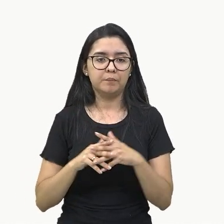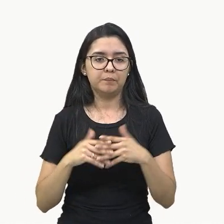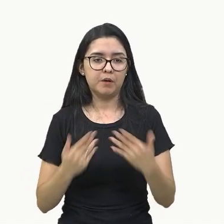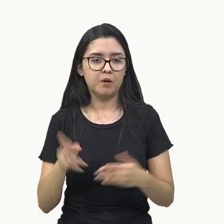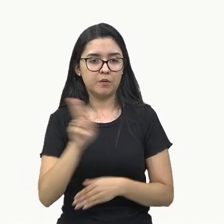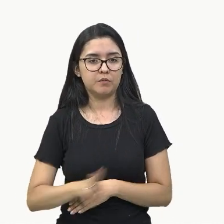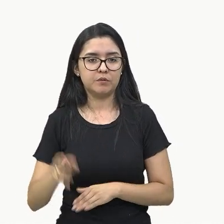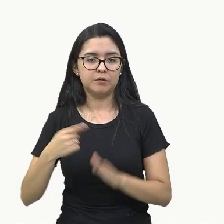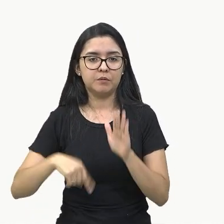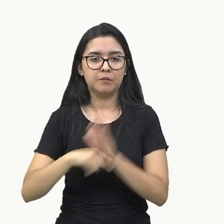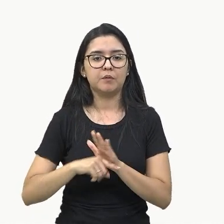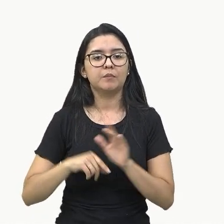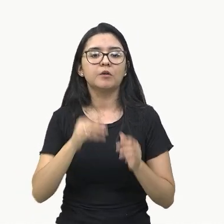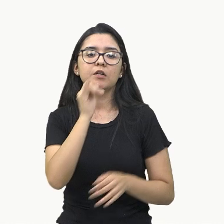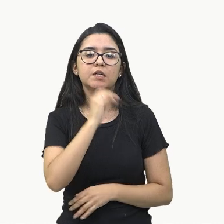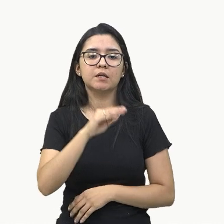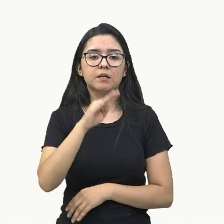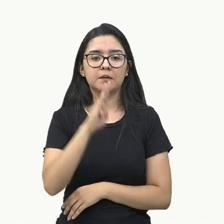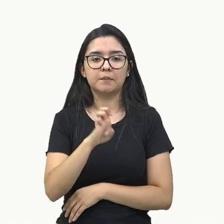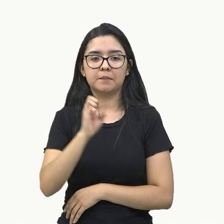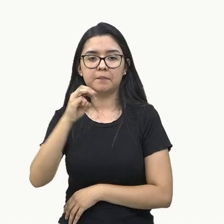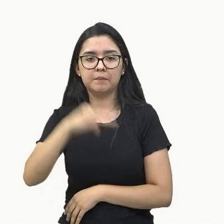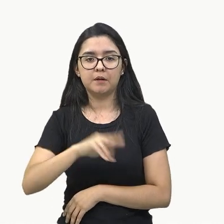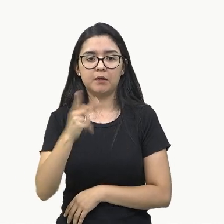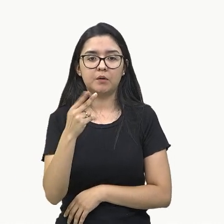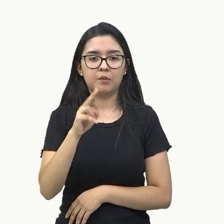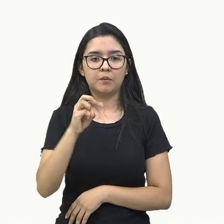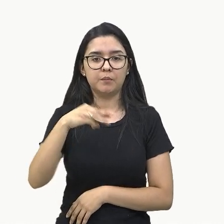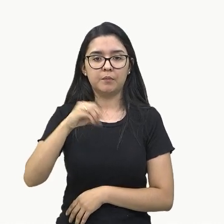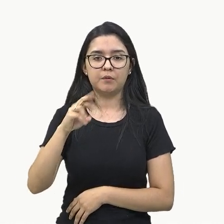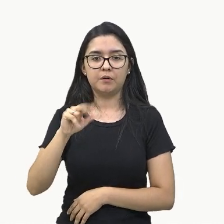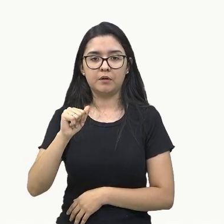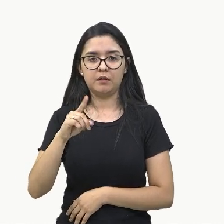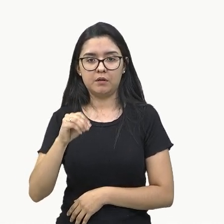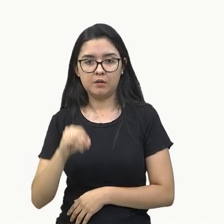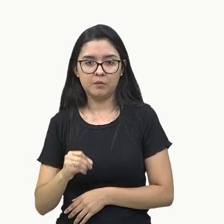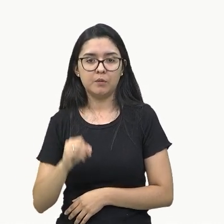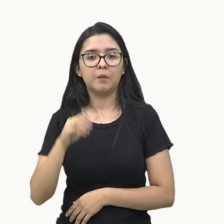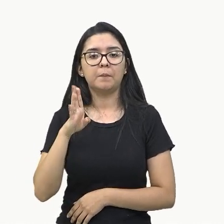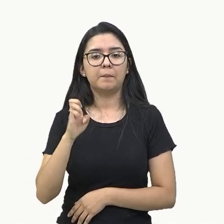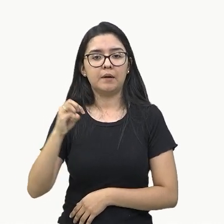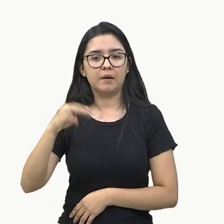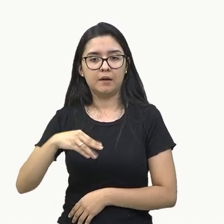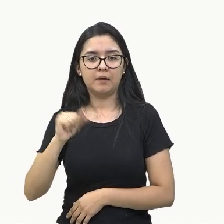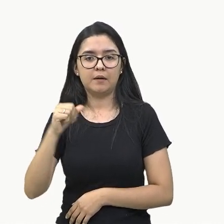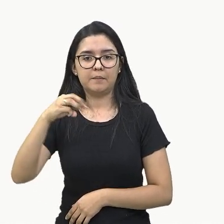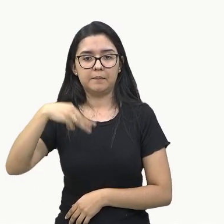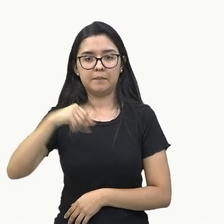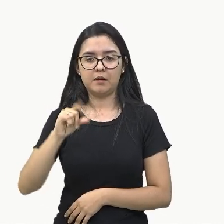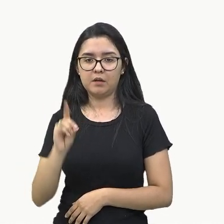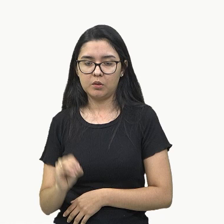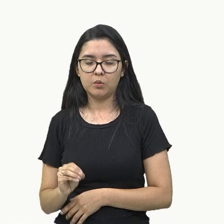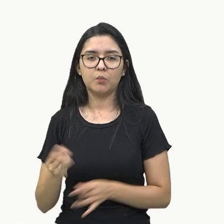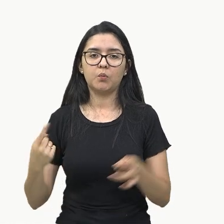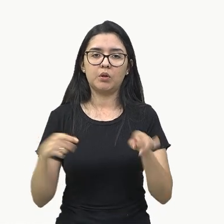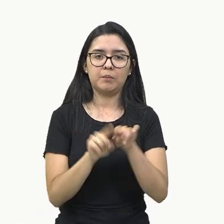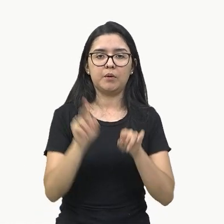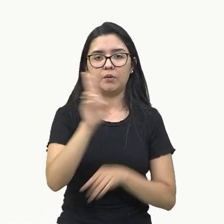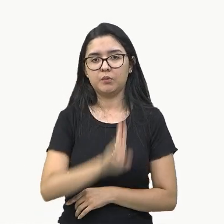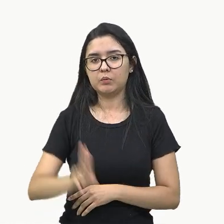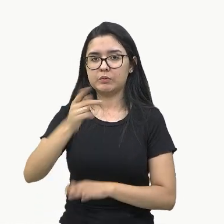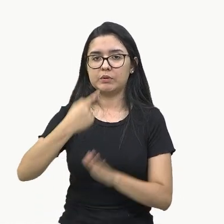Então, bem-humorado iniciou com H, então eu uso o hífen. Bem-amado iniciou com vogal, então eu uso o